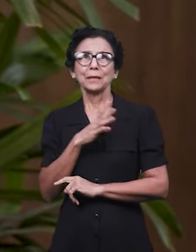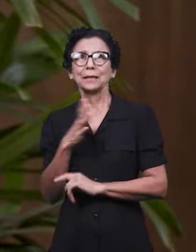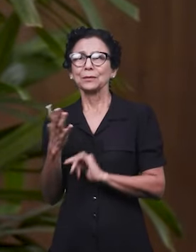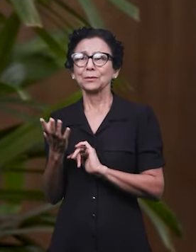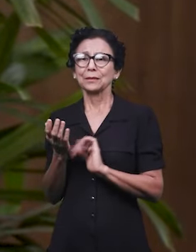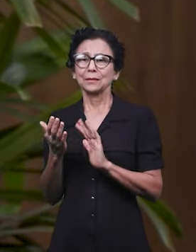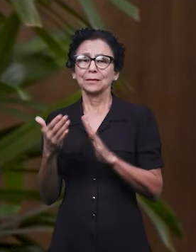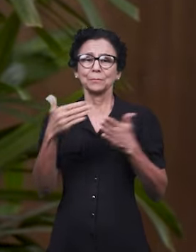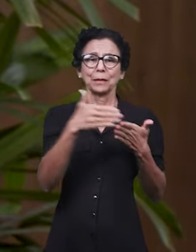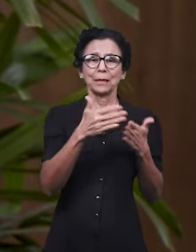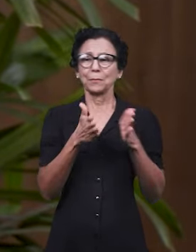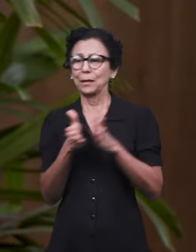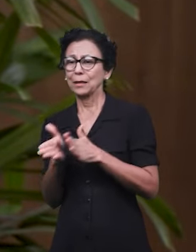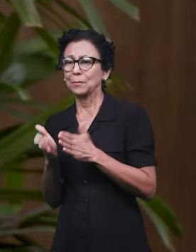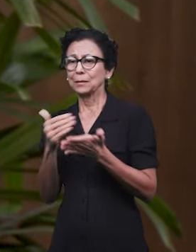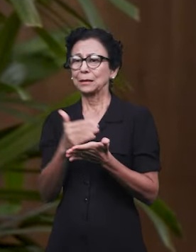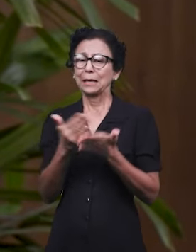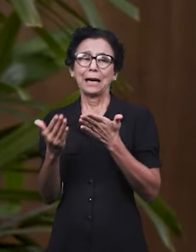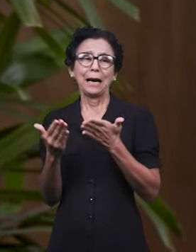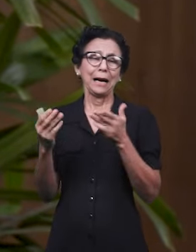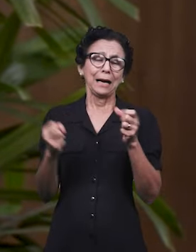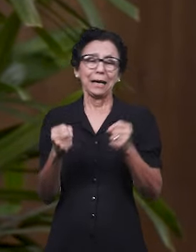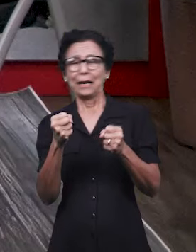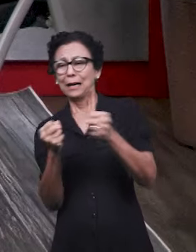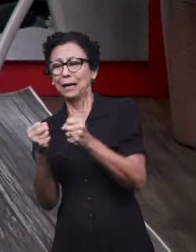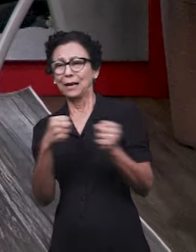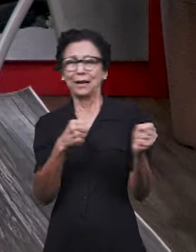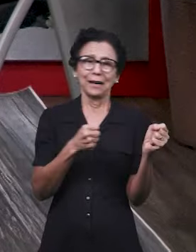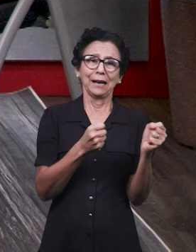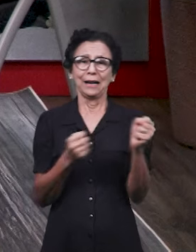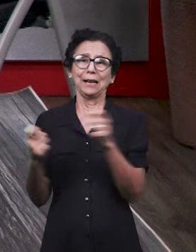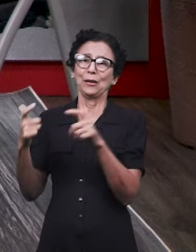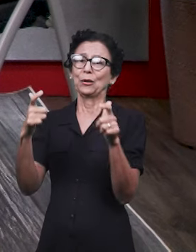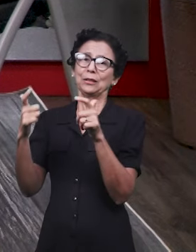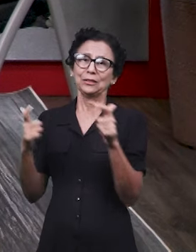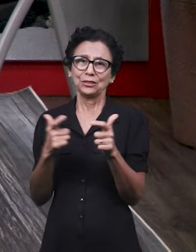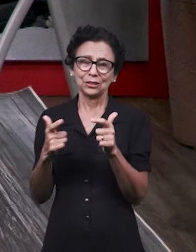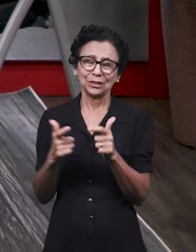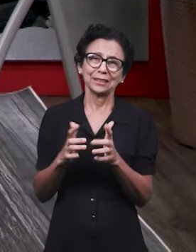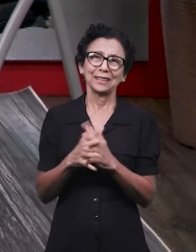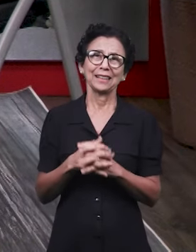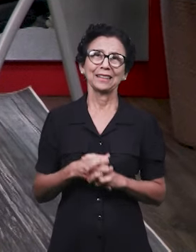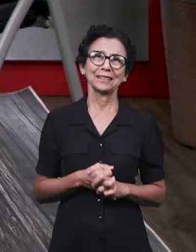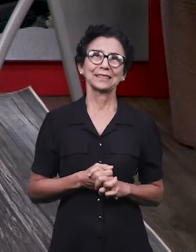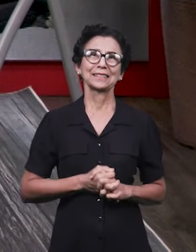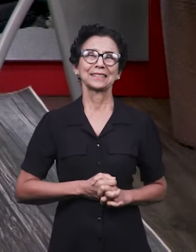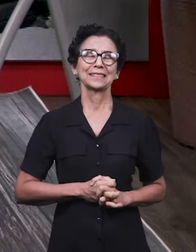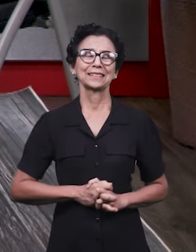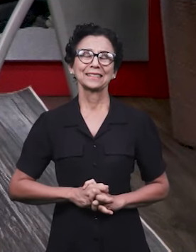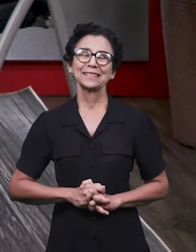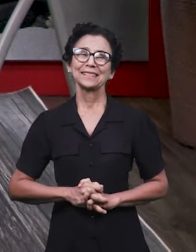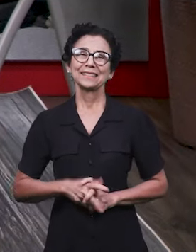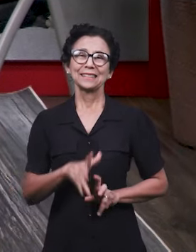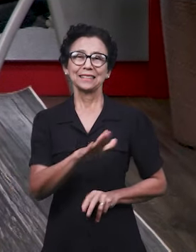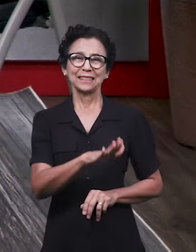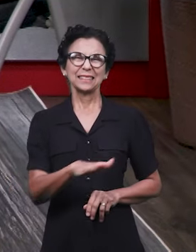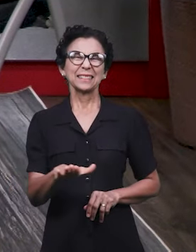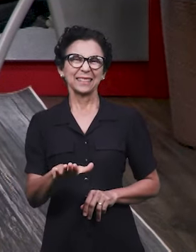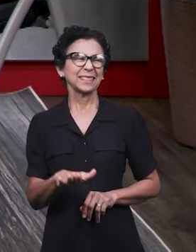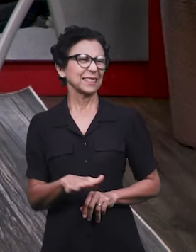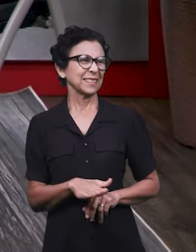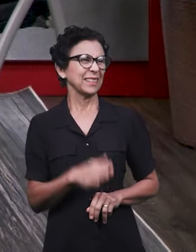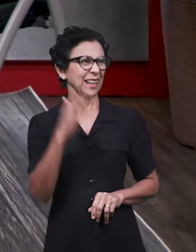olha, como é que vai, será que eu vou me perder? Como que eu vou me proceder? Então, imagina a criança, deve ser mais ou menos uma sensação assim, né? Que